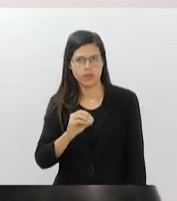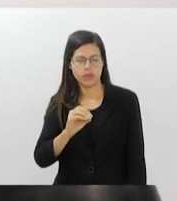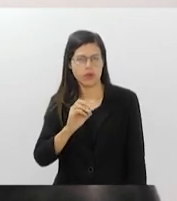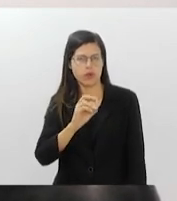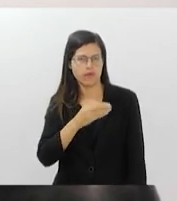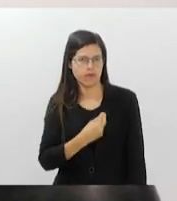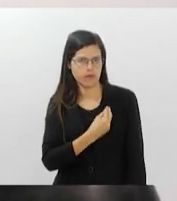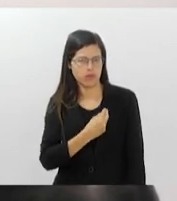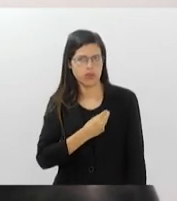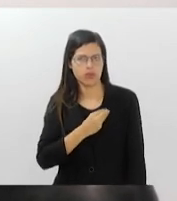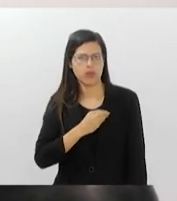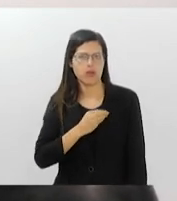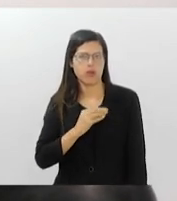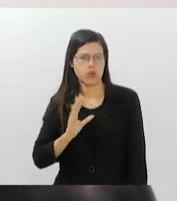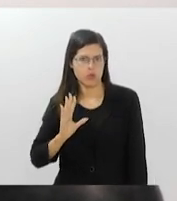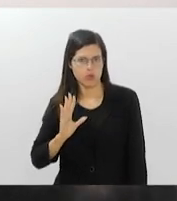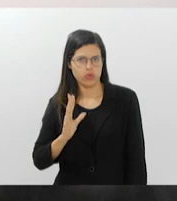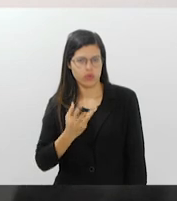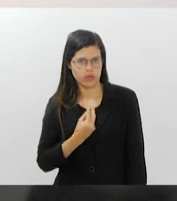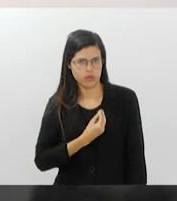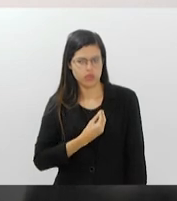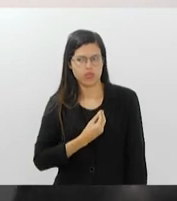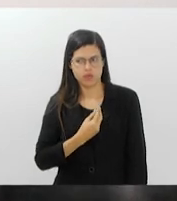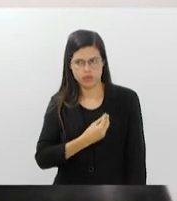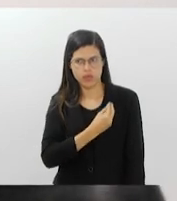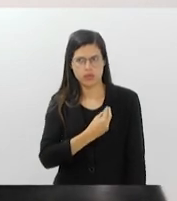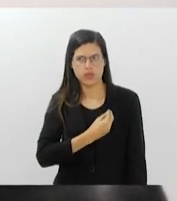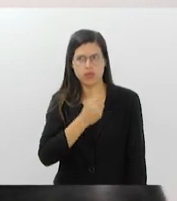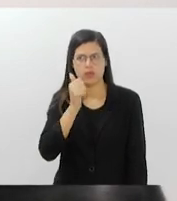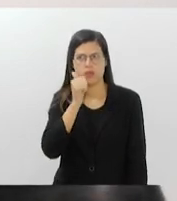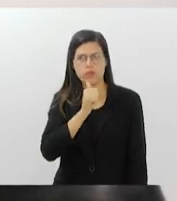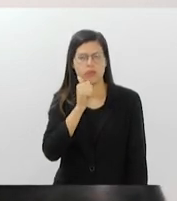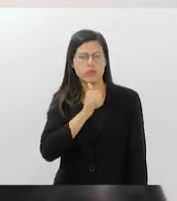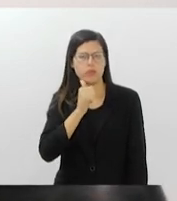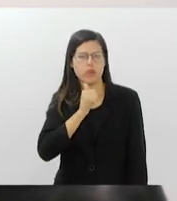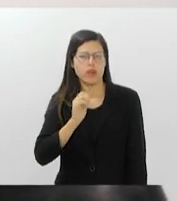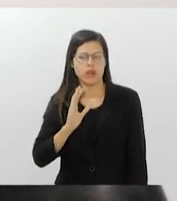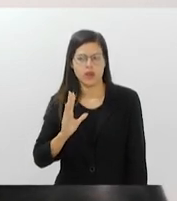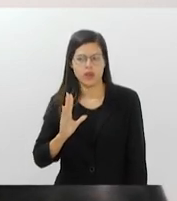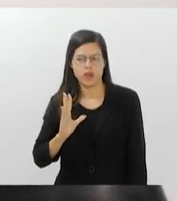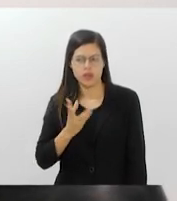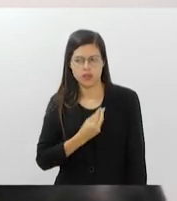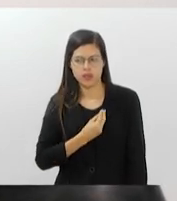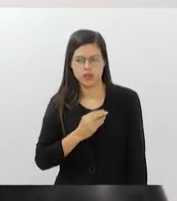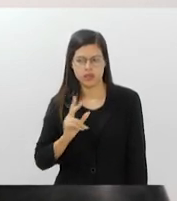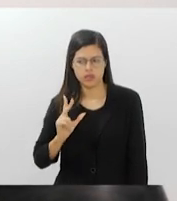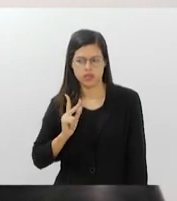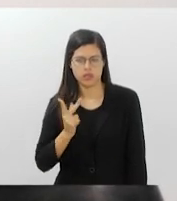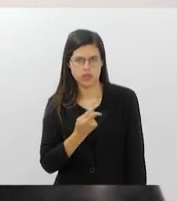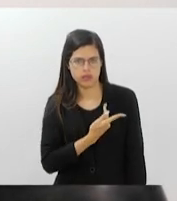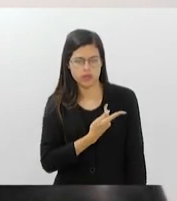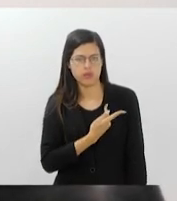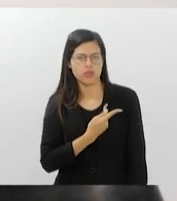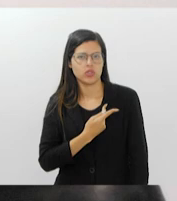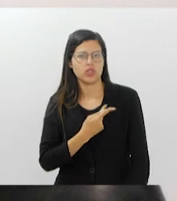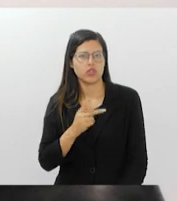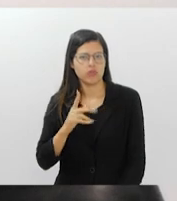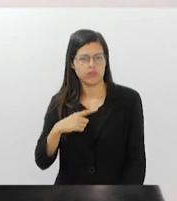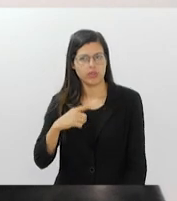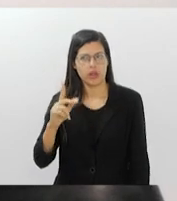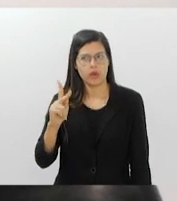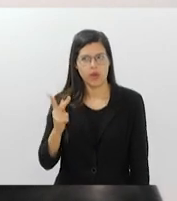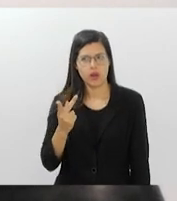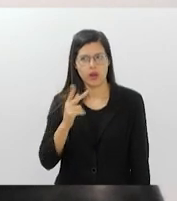transvida então eu sou uma mulher trans travestia eu vivo com HIV há 32 anos